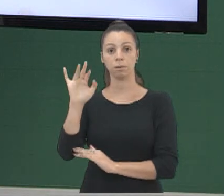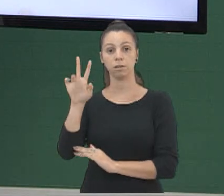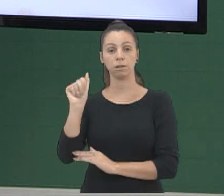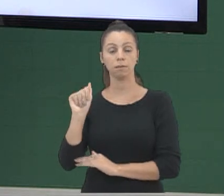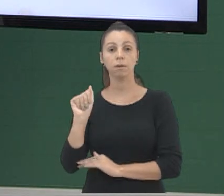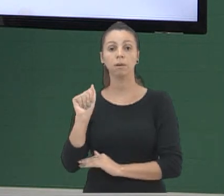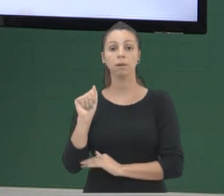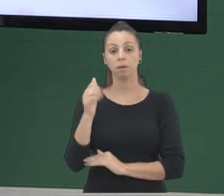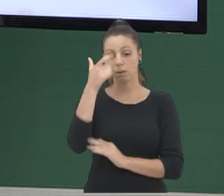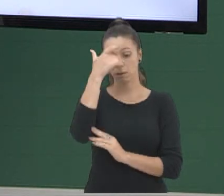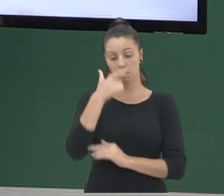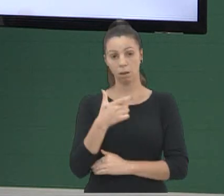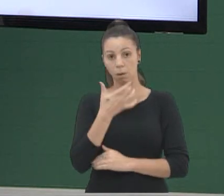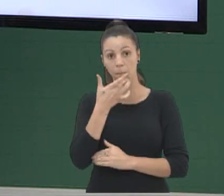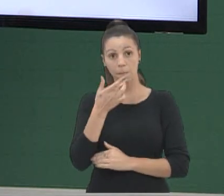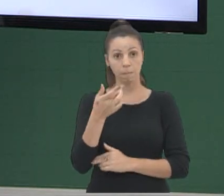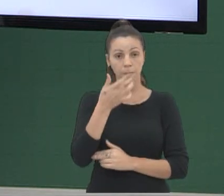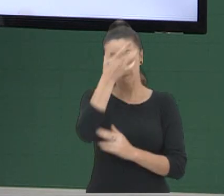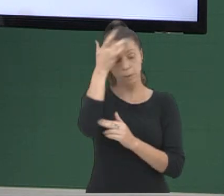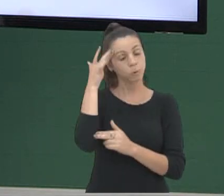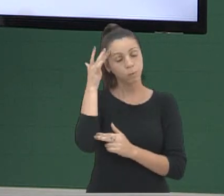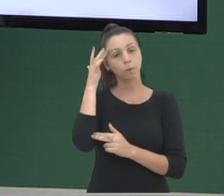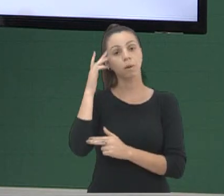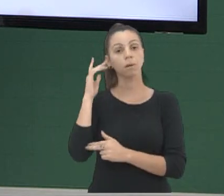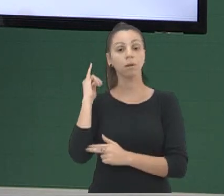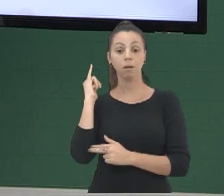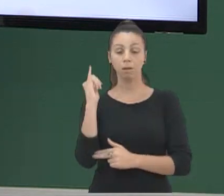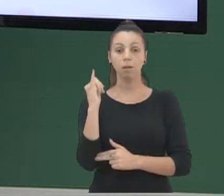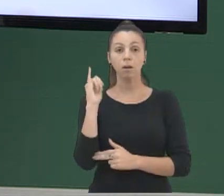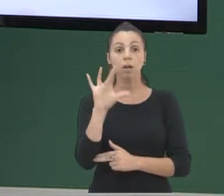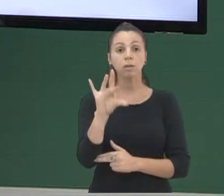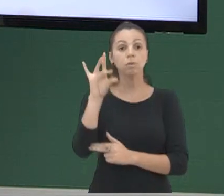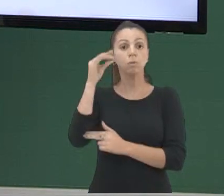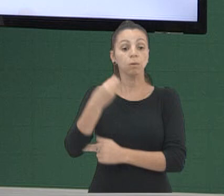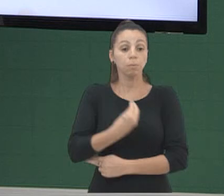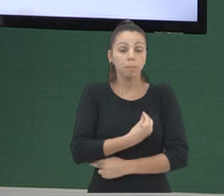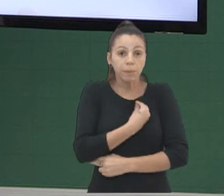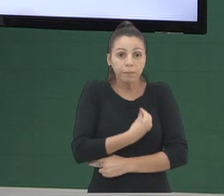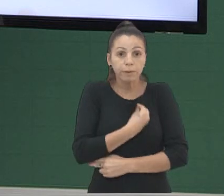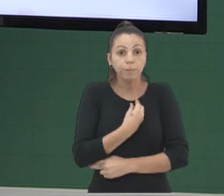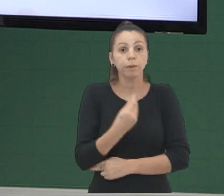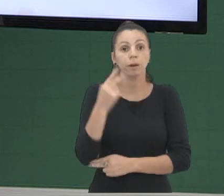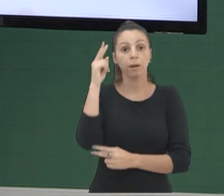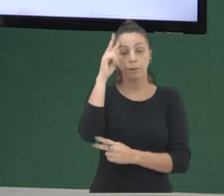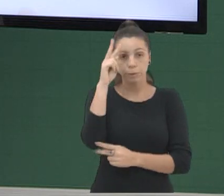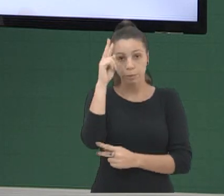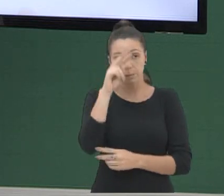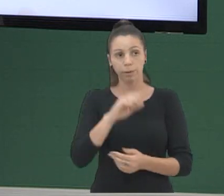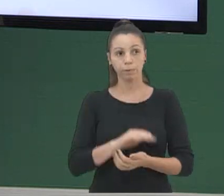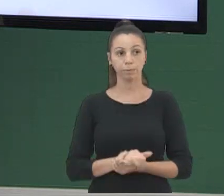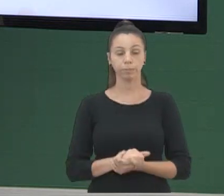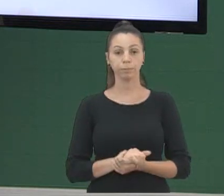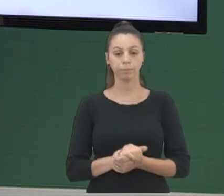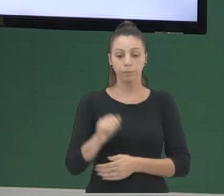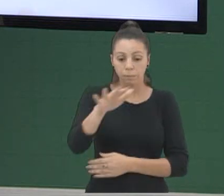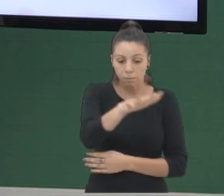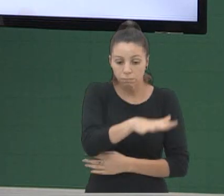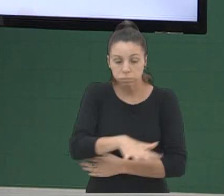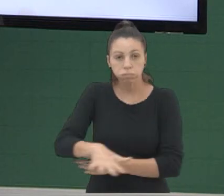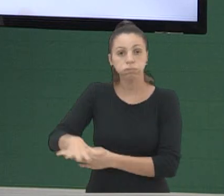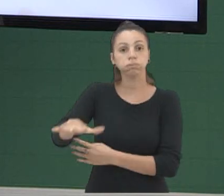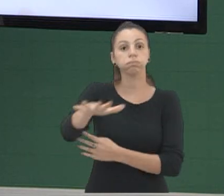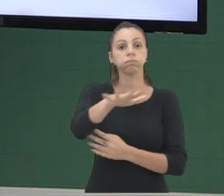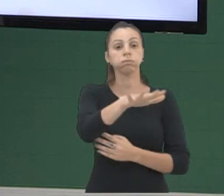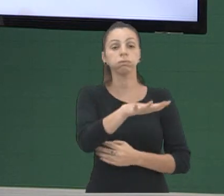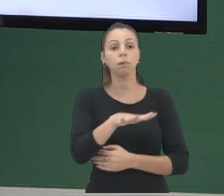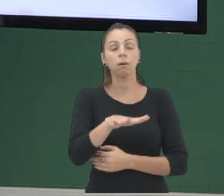como narrador escolho para viver a minha história, né? O autor nesse caso também. Espaço. Espaço